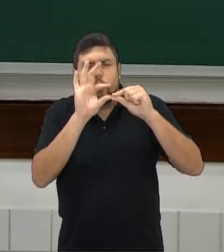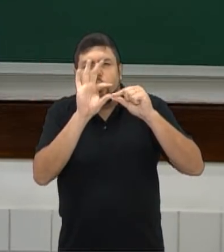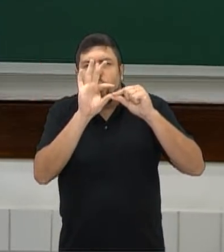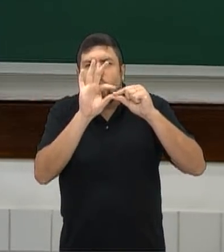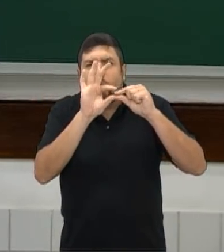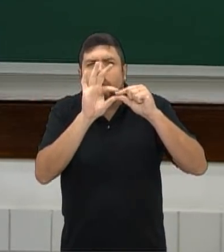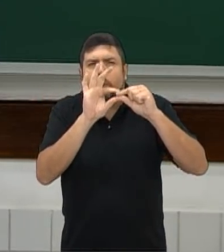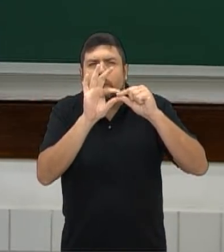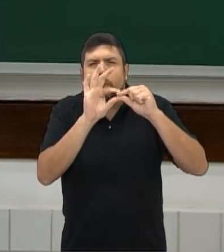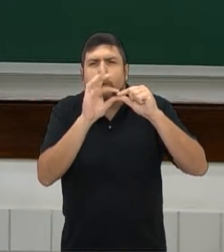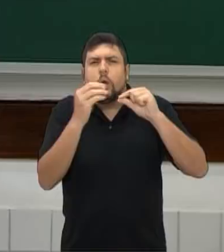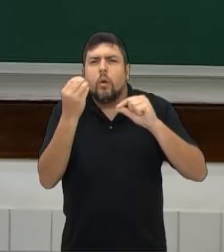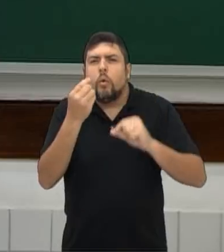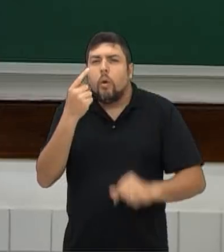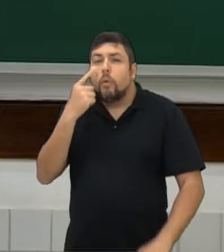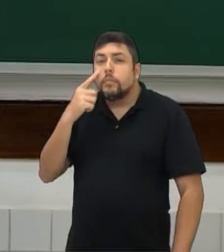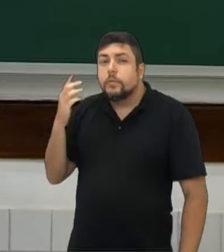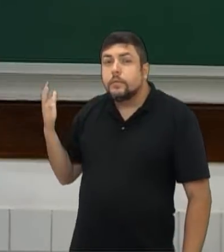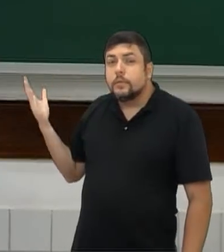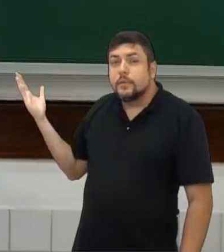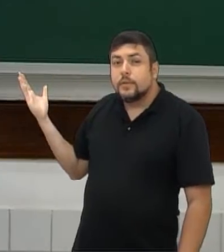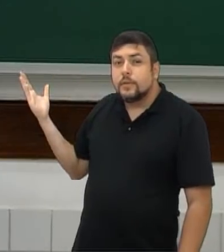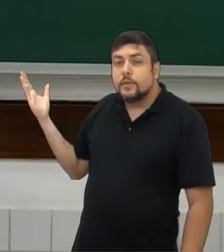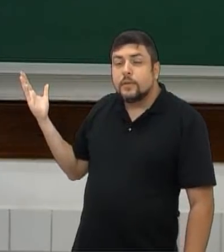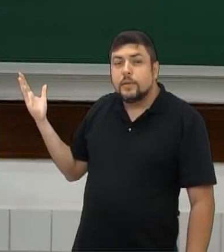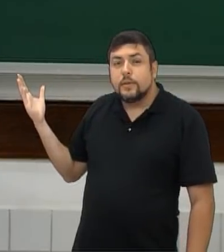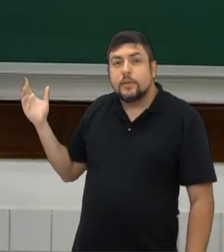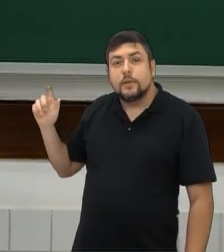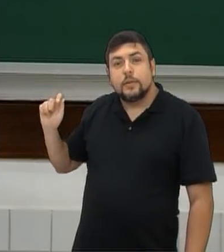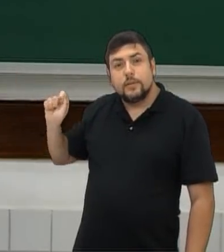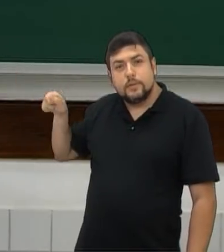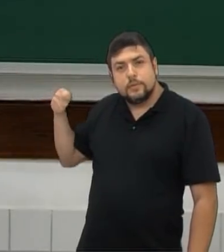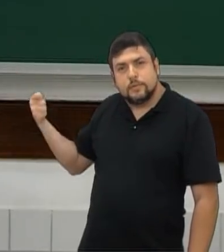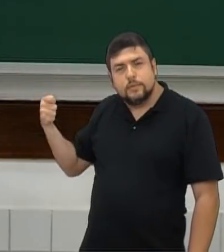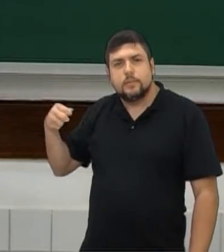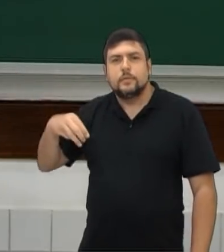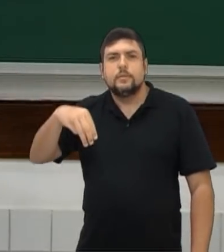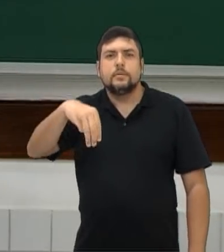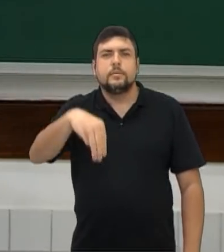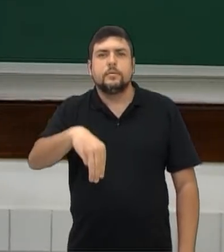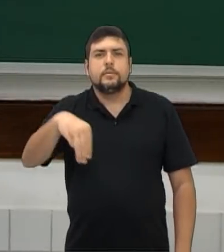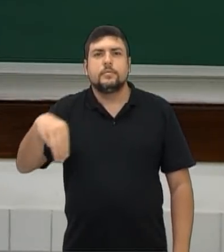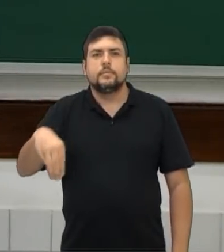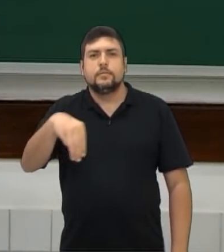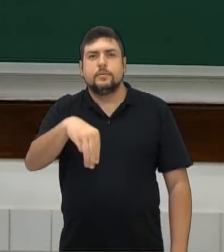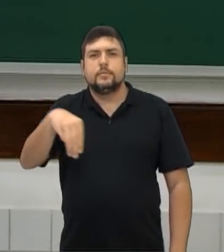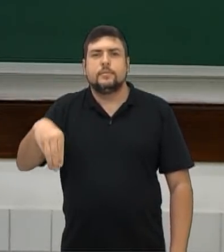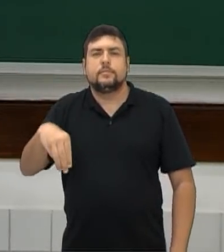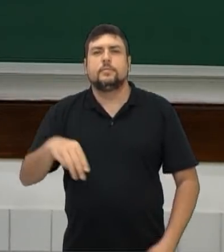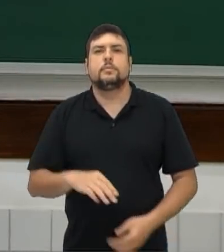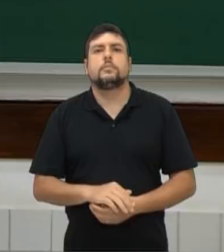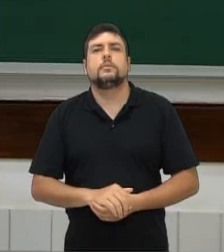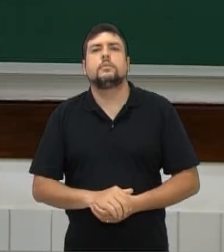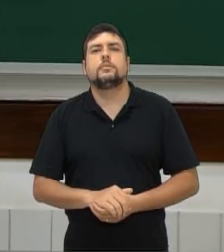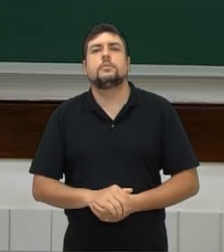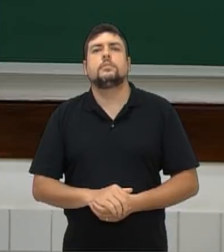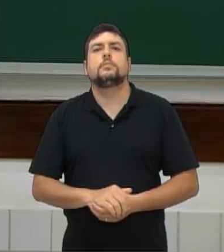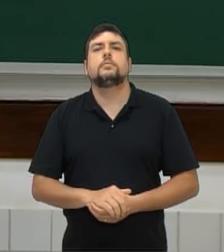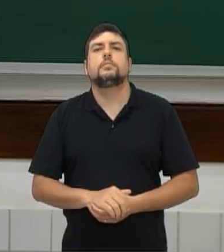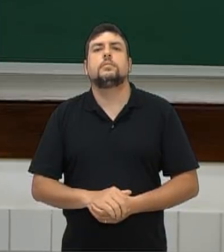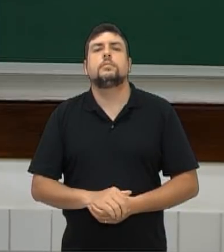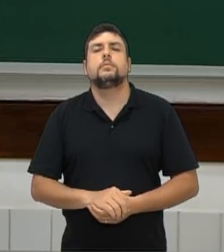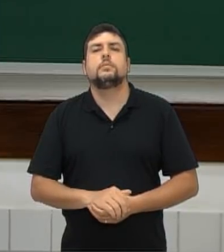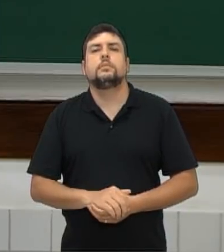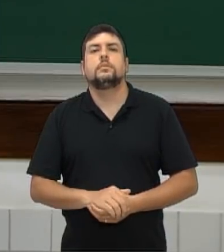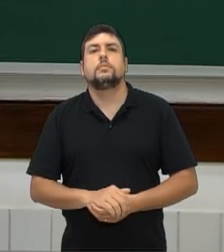unidade para usar para eu medir a altura de uma moeda é o milímetro, ok? Muito bem. E para eu